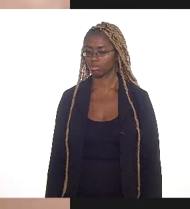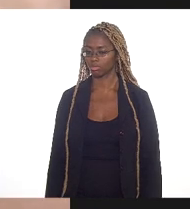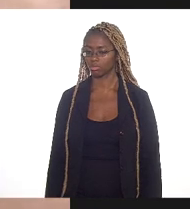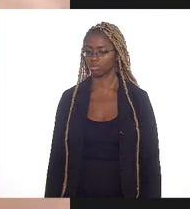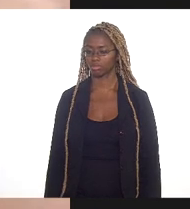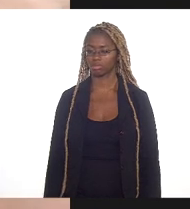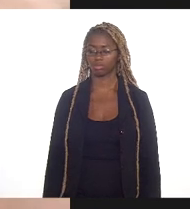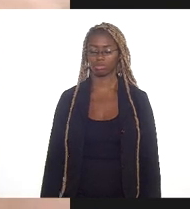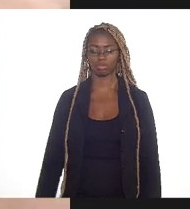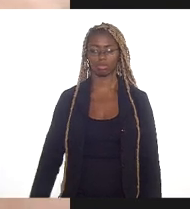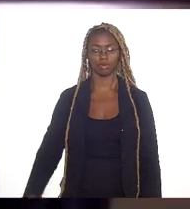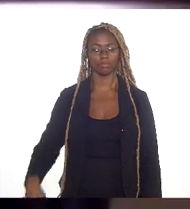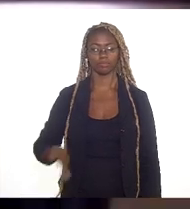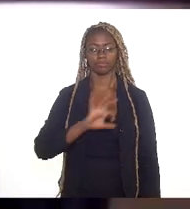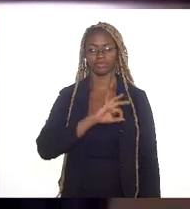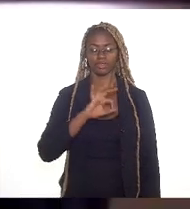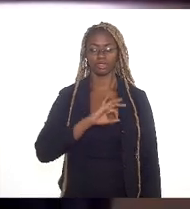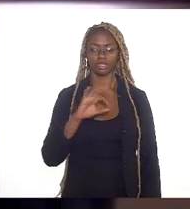obrigado.